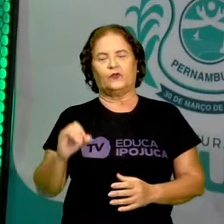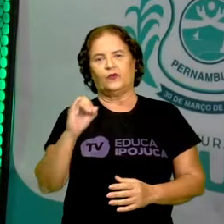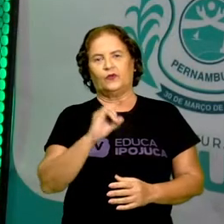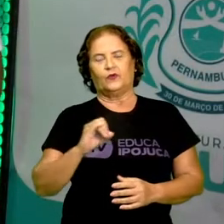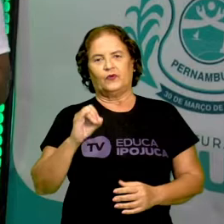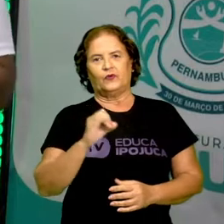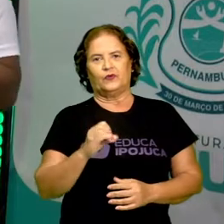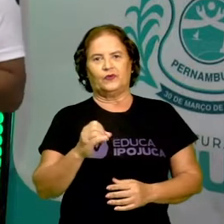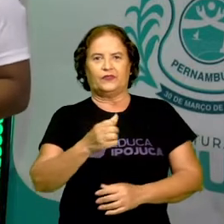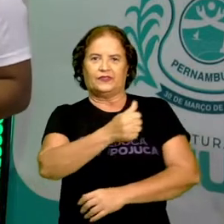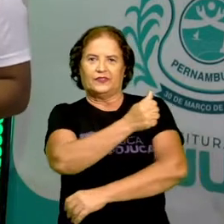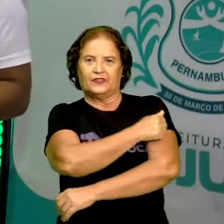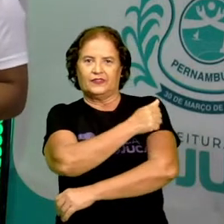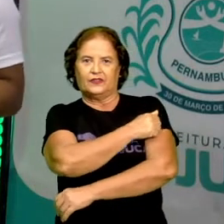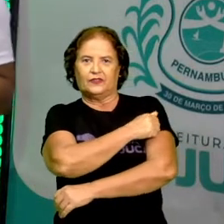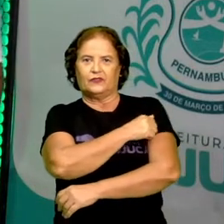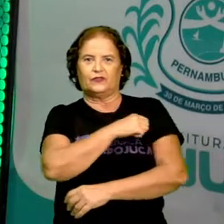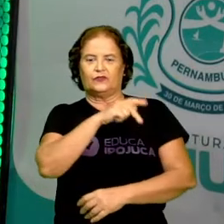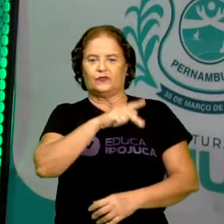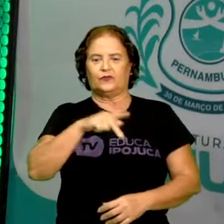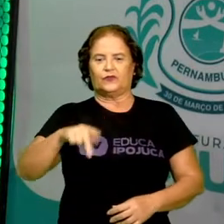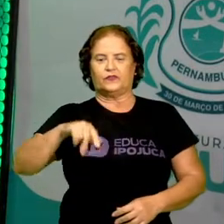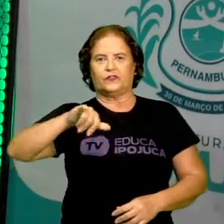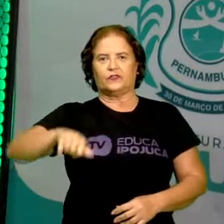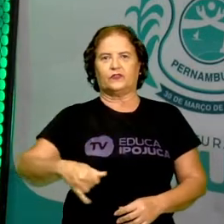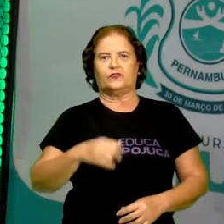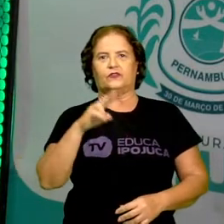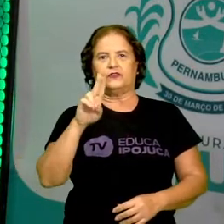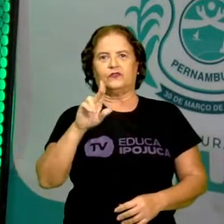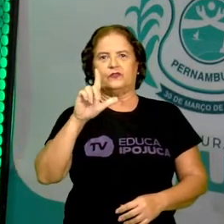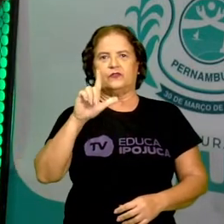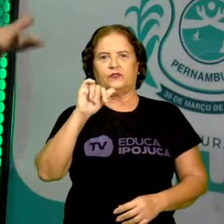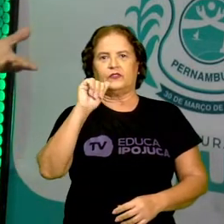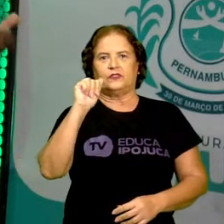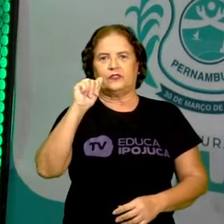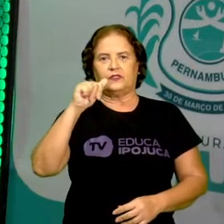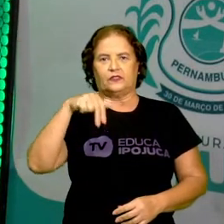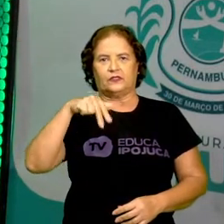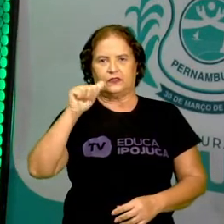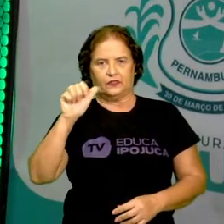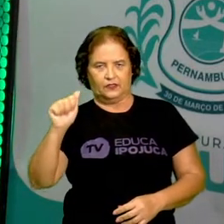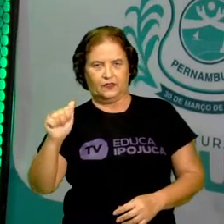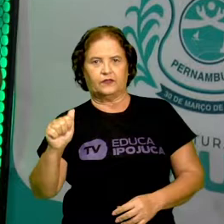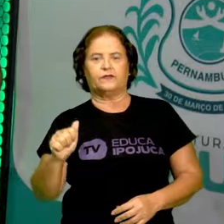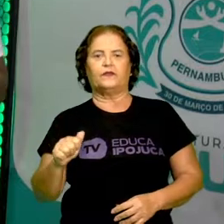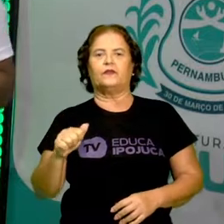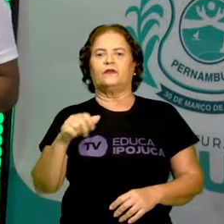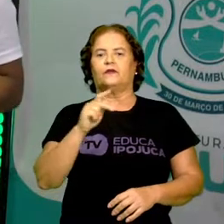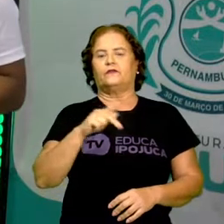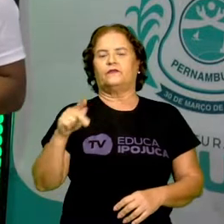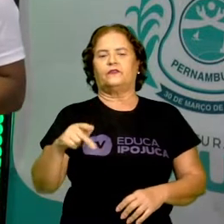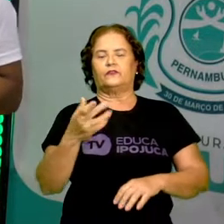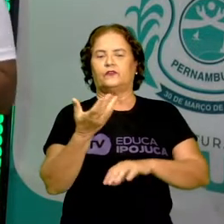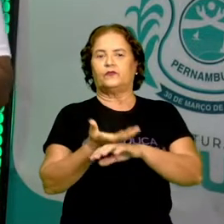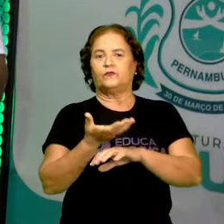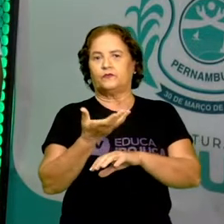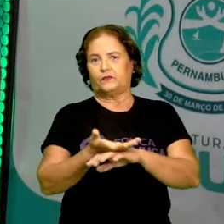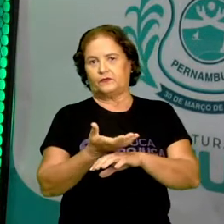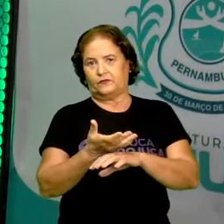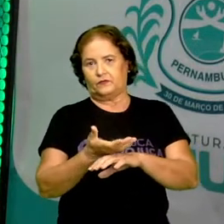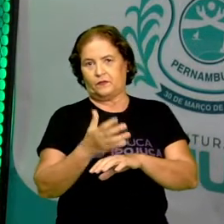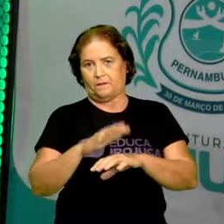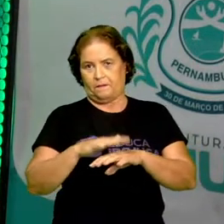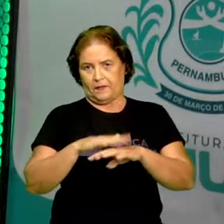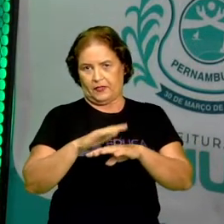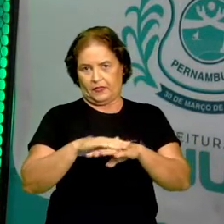Olá, alunos! Sou Juliana Arcanjo, professora de matemática, e estive com vocês já nas últimas aulas.